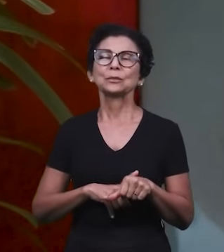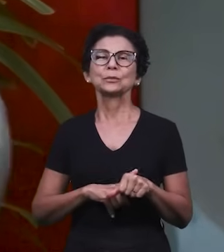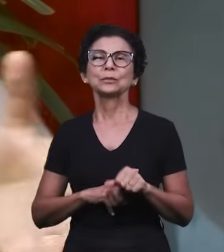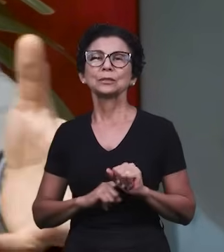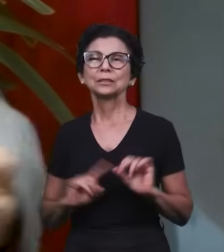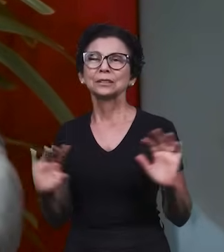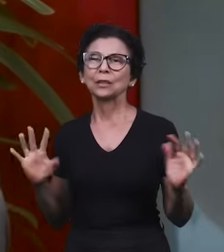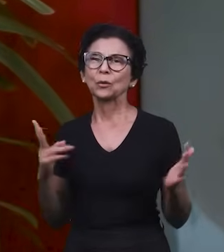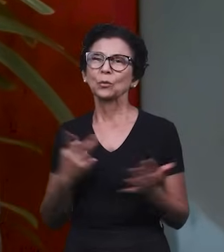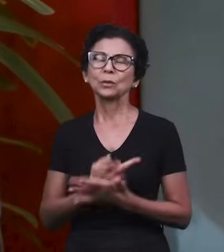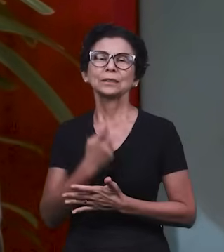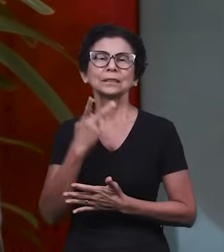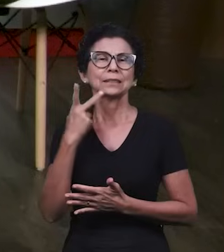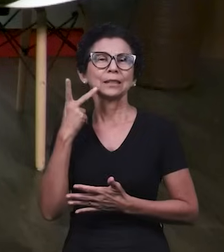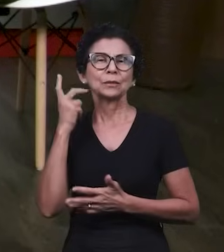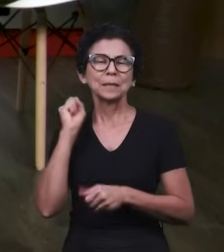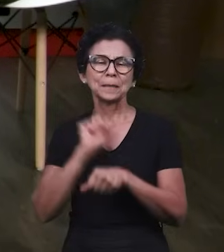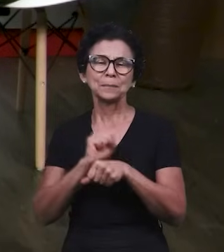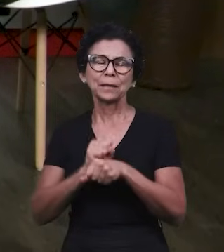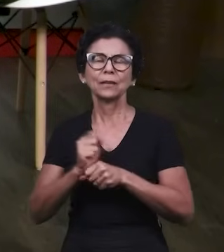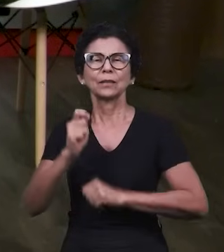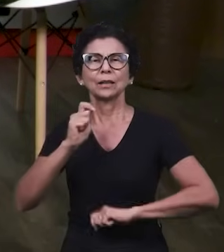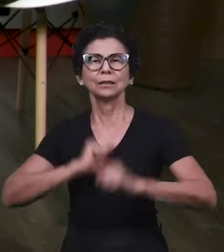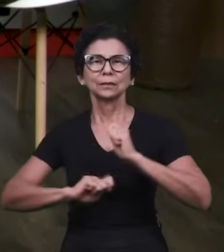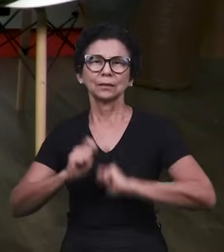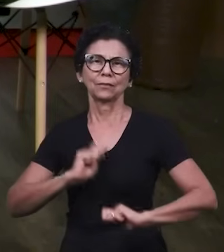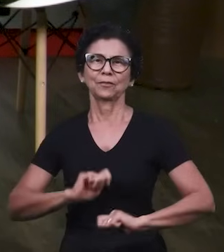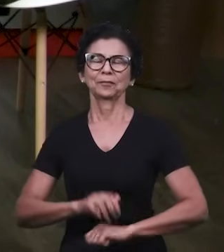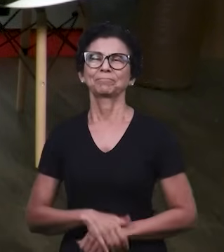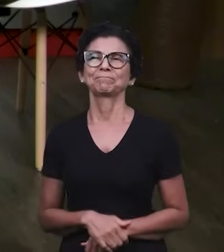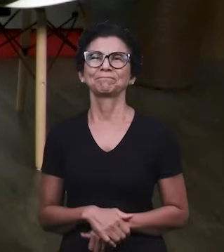acontecer, chegou a hora de começar.